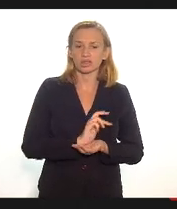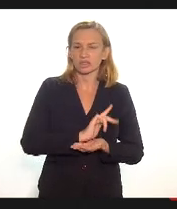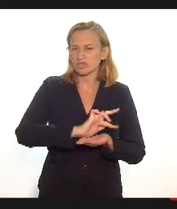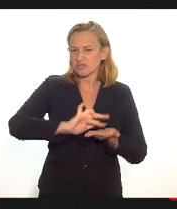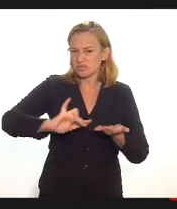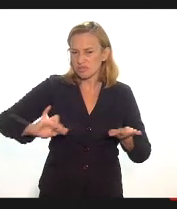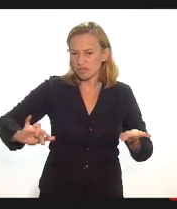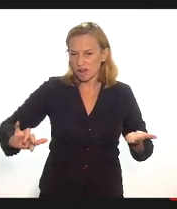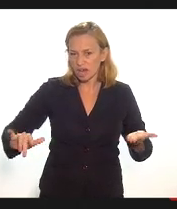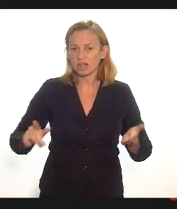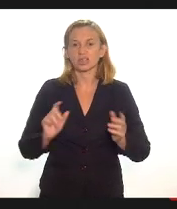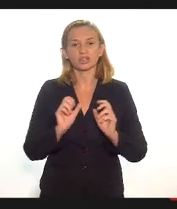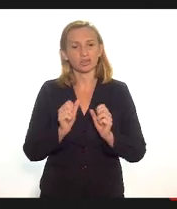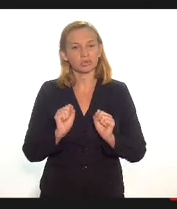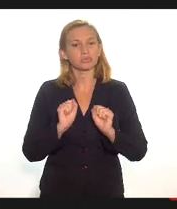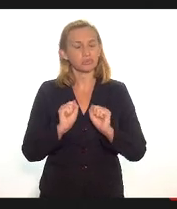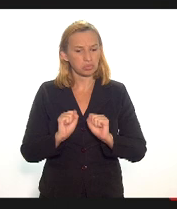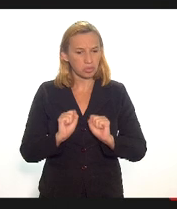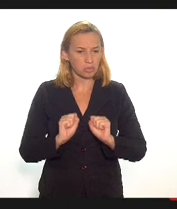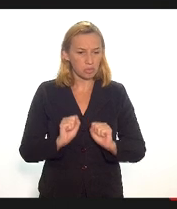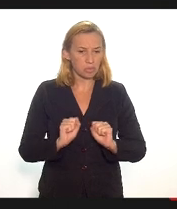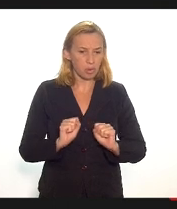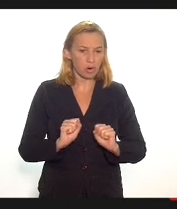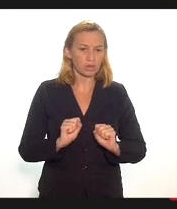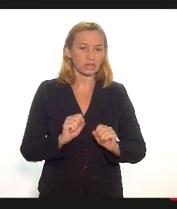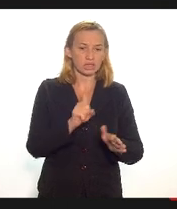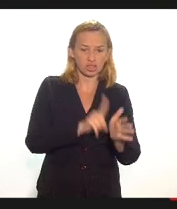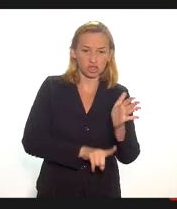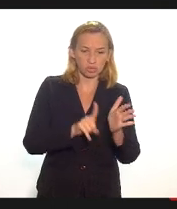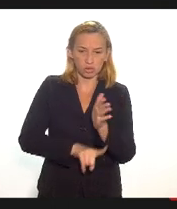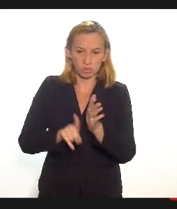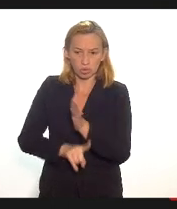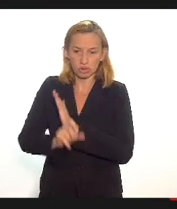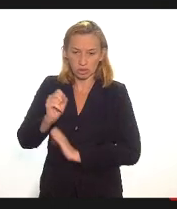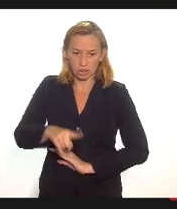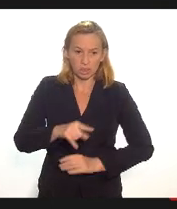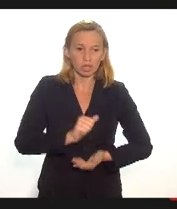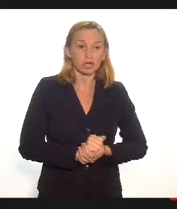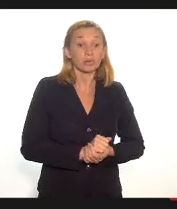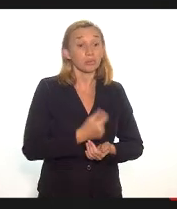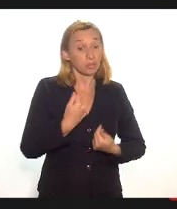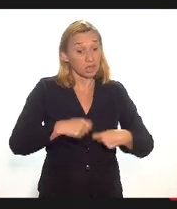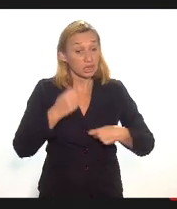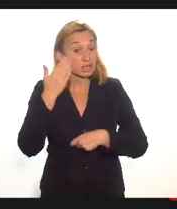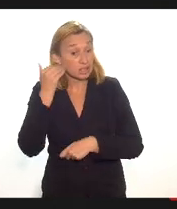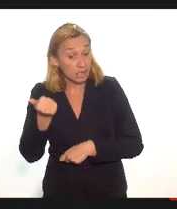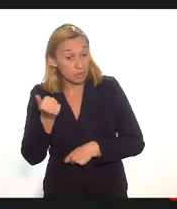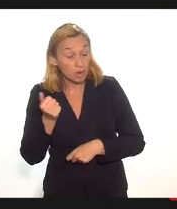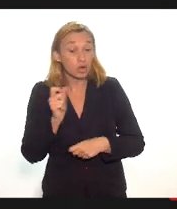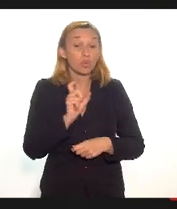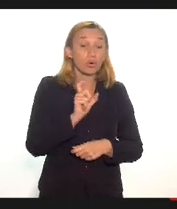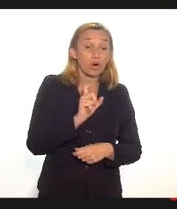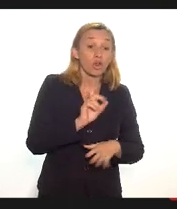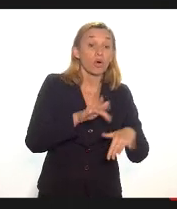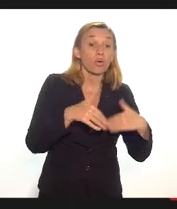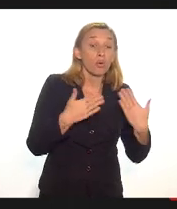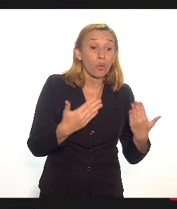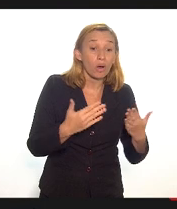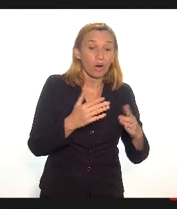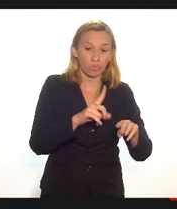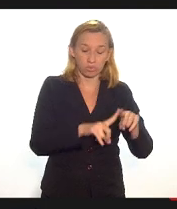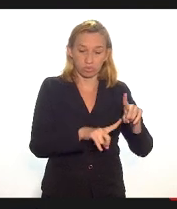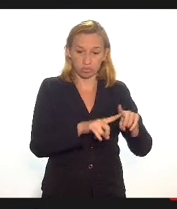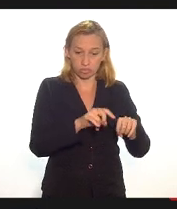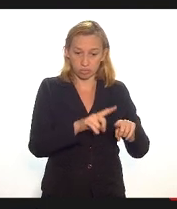uma série de coisas aí que podem ser abatidas, né? Mas resta saber o que são elas, a